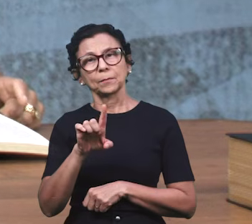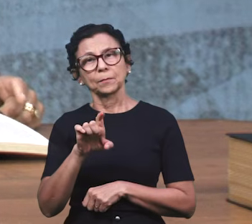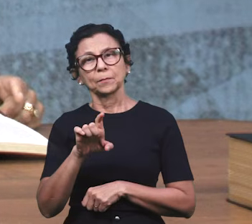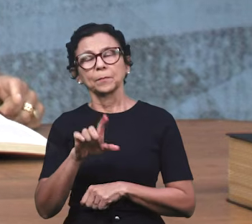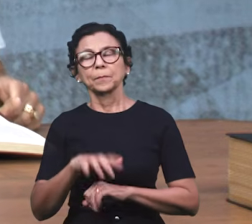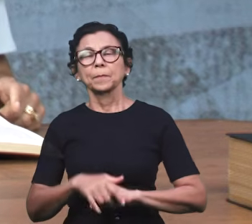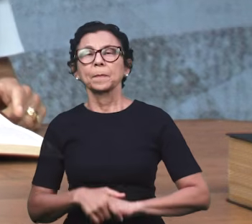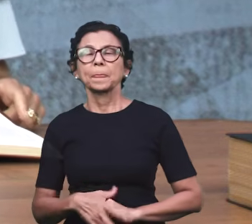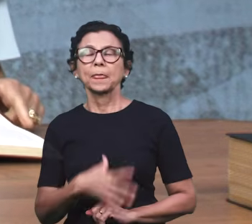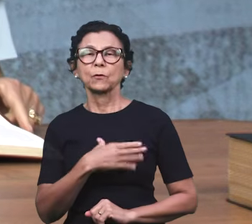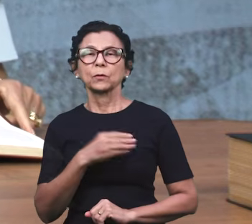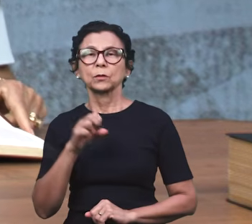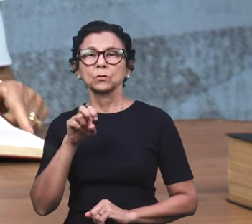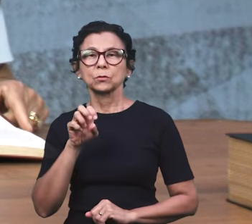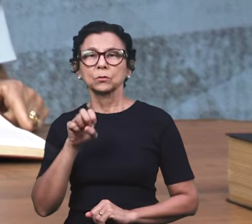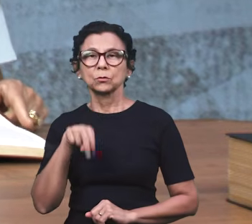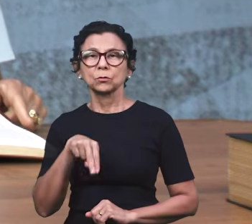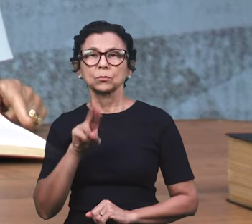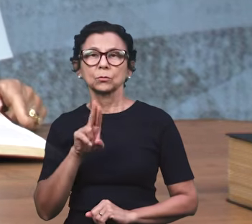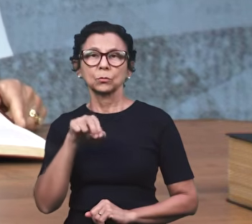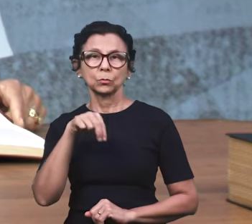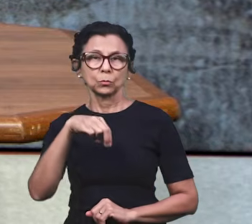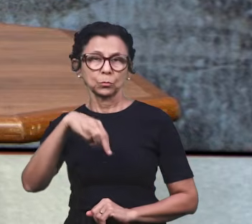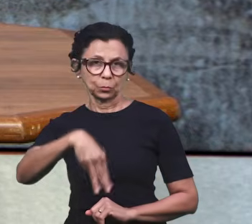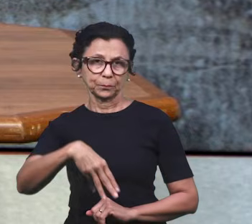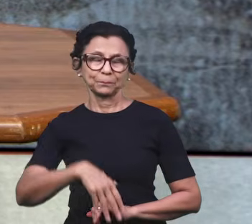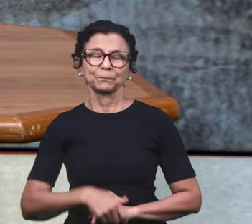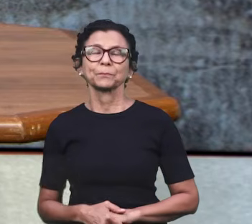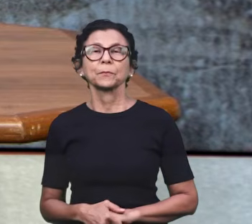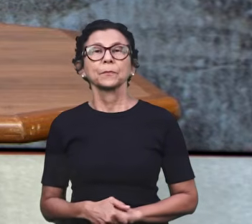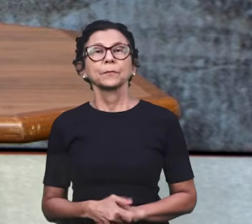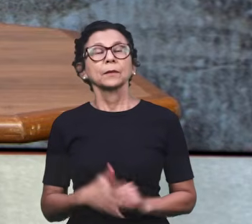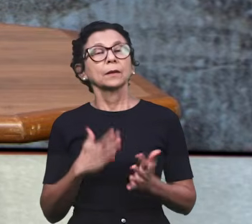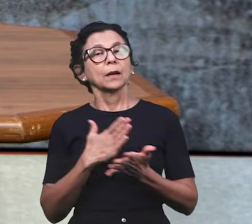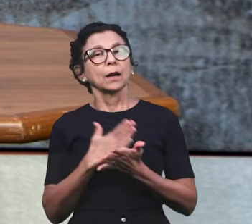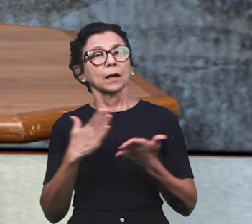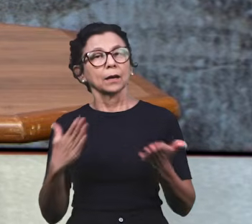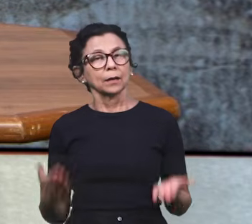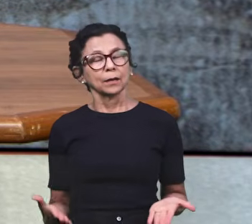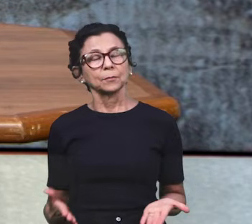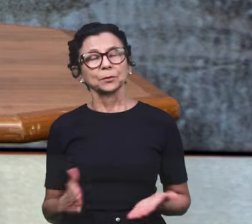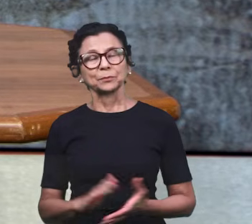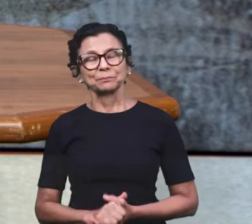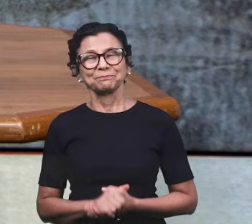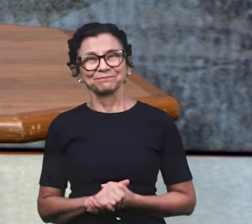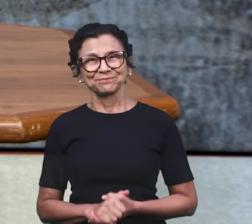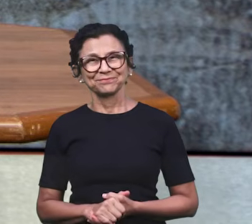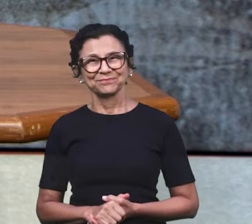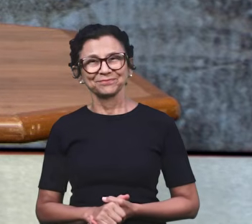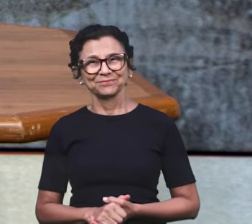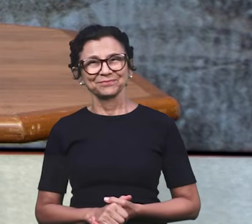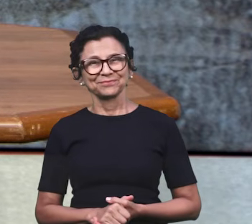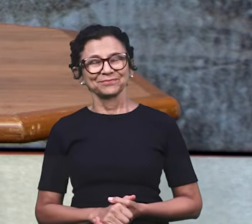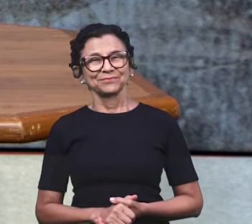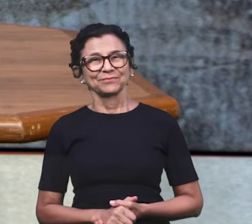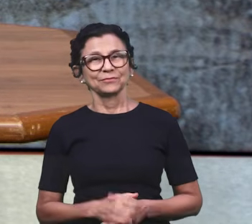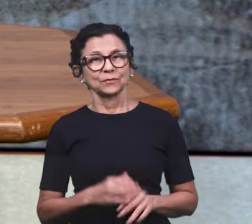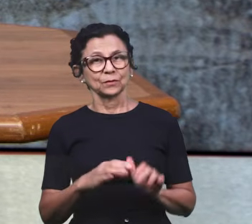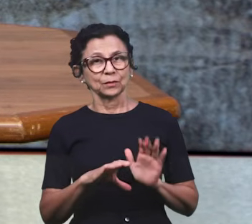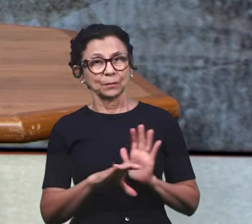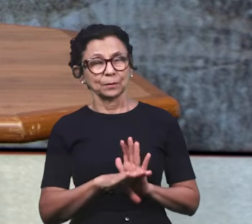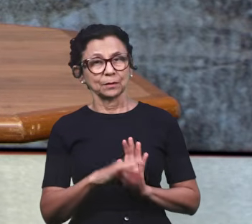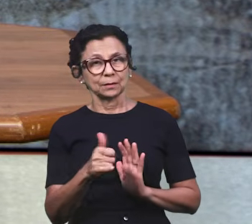a leitura do capítulo 16 do livro de 1 Reis, e estamos vendo aqui a